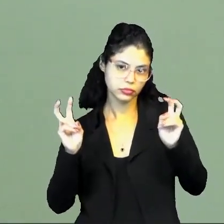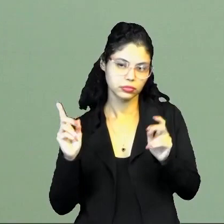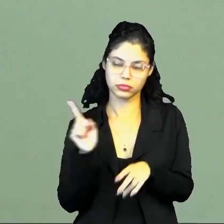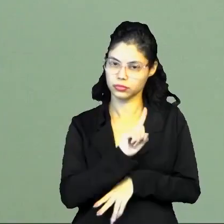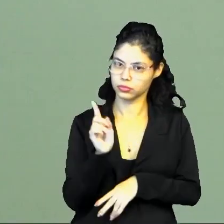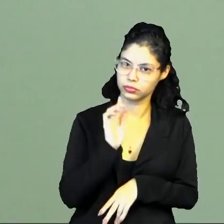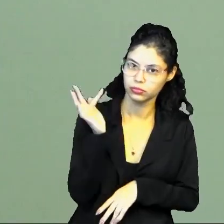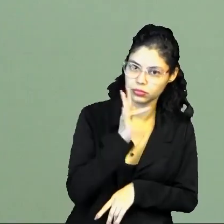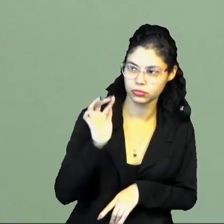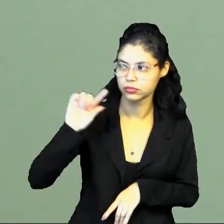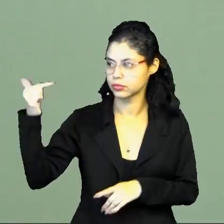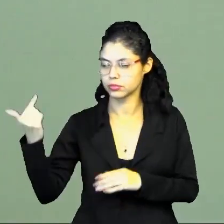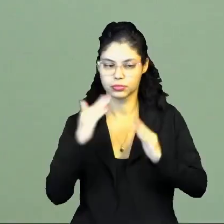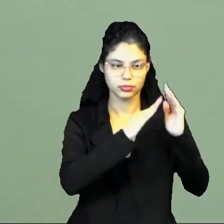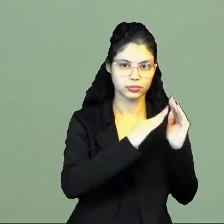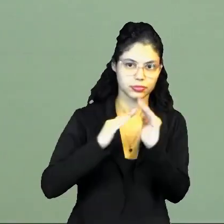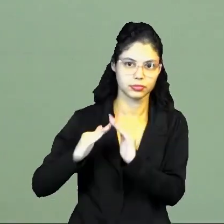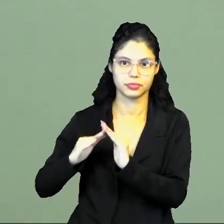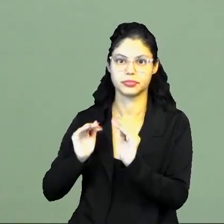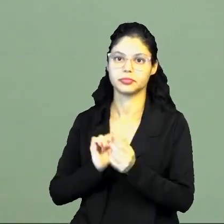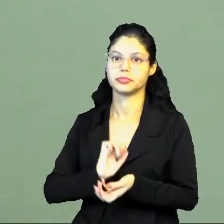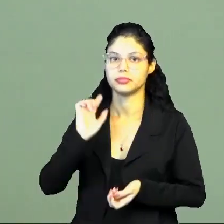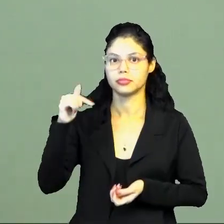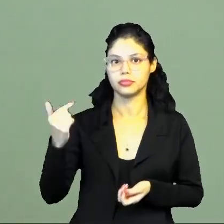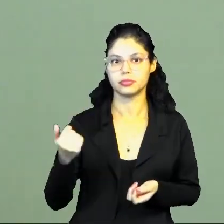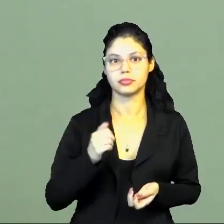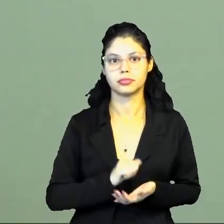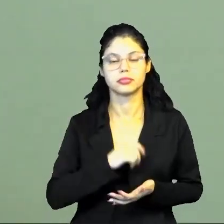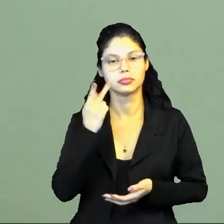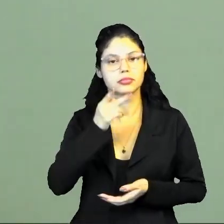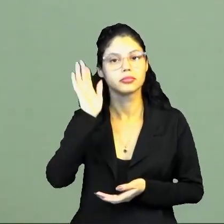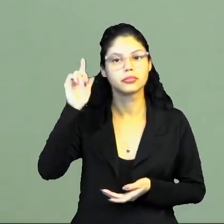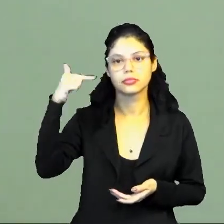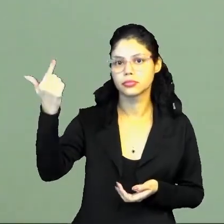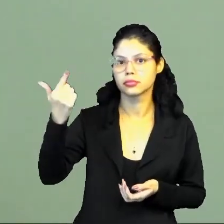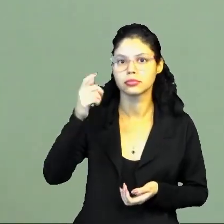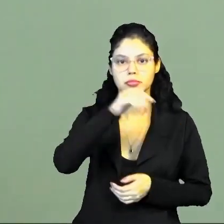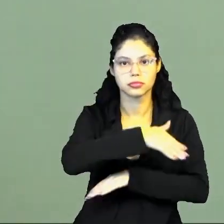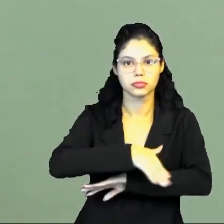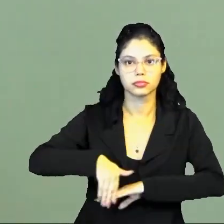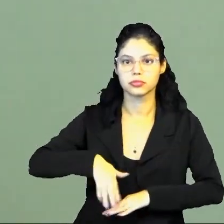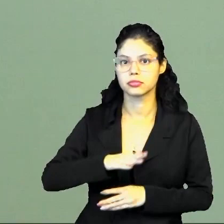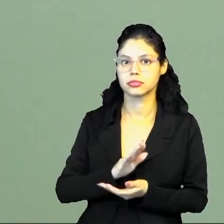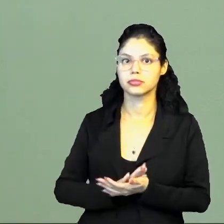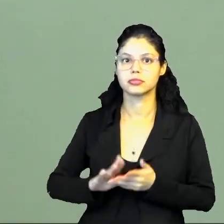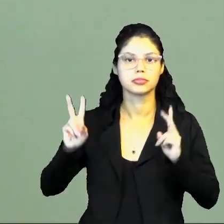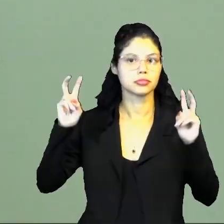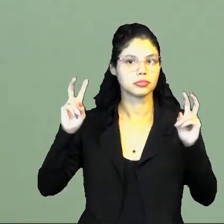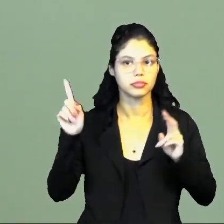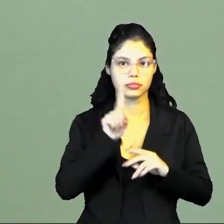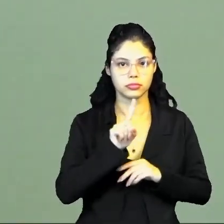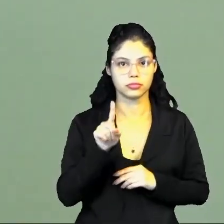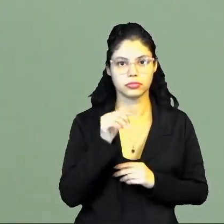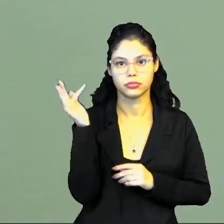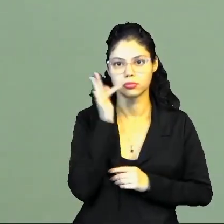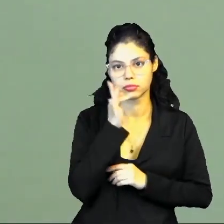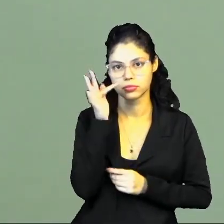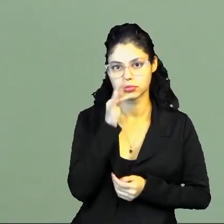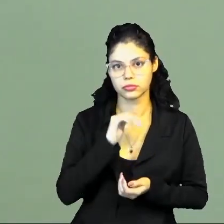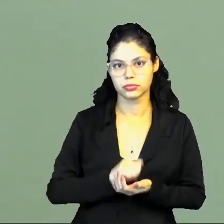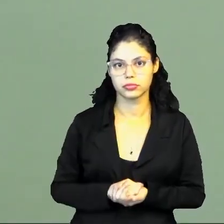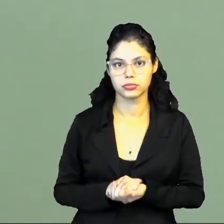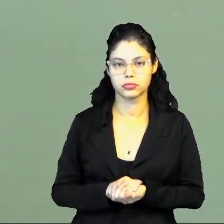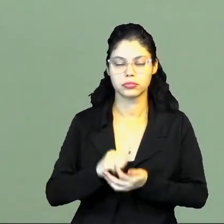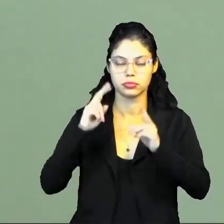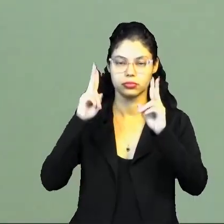não é fofoca, é a vida do vizinho, ou, sei lá, o boato da rua. Isso não é tema de interesse comum, isso é fofoca.